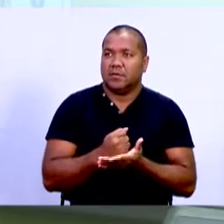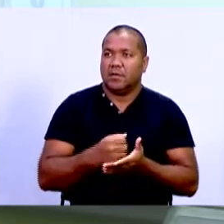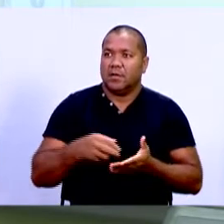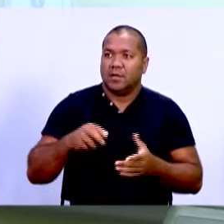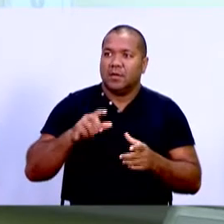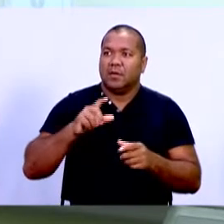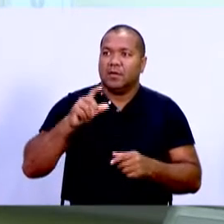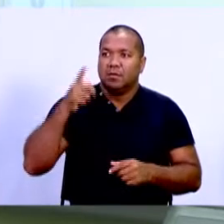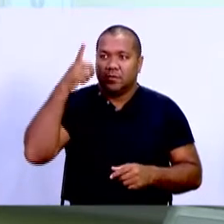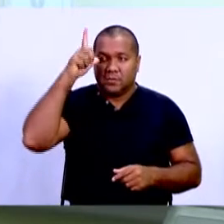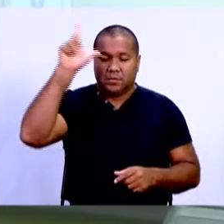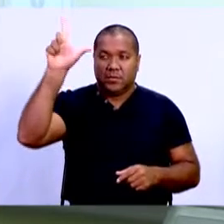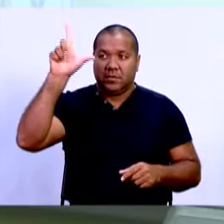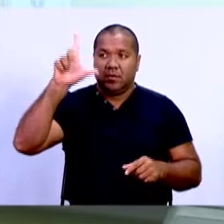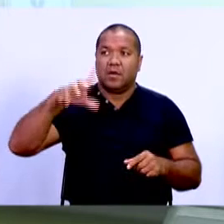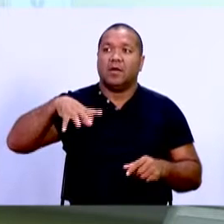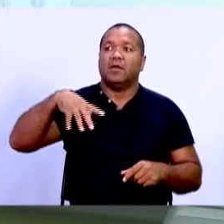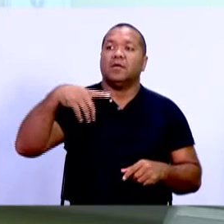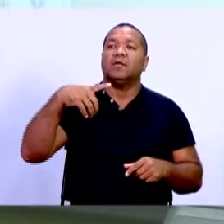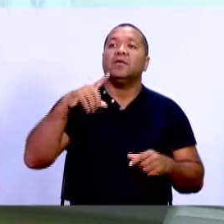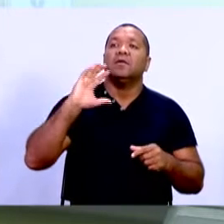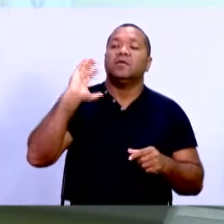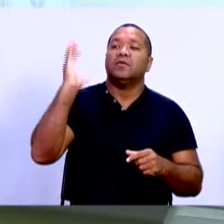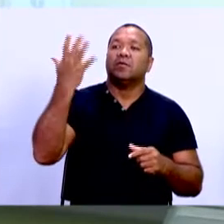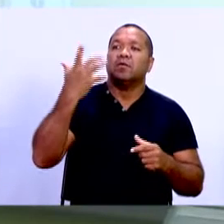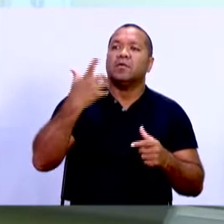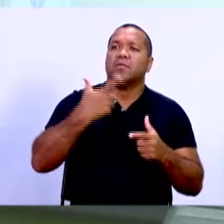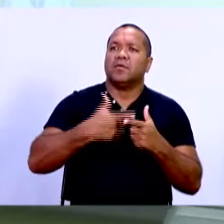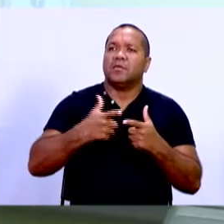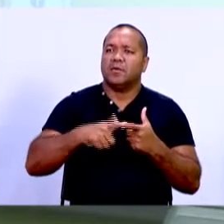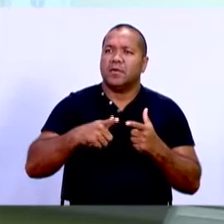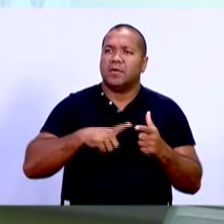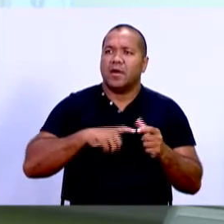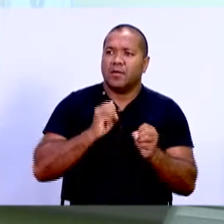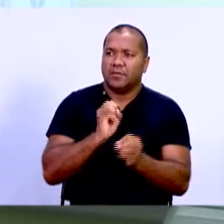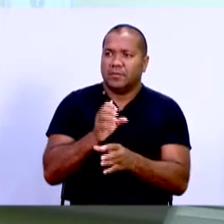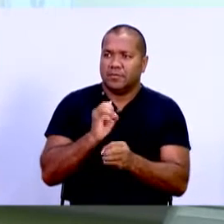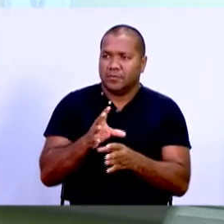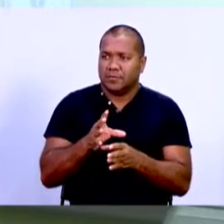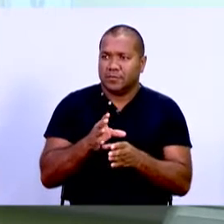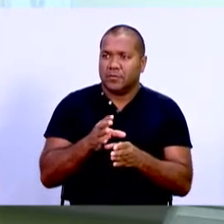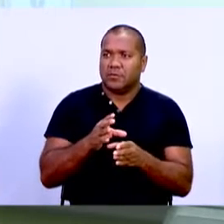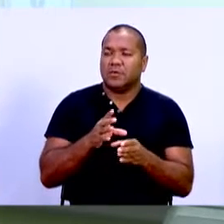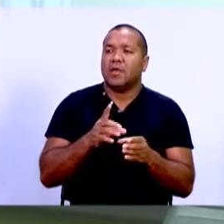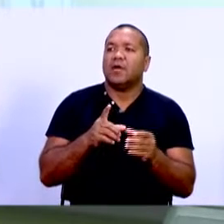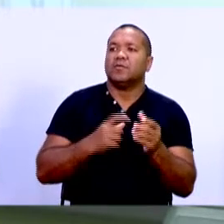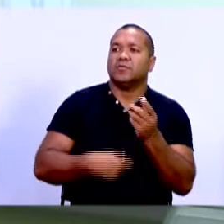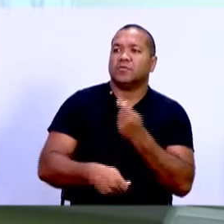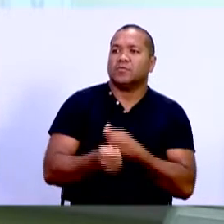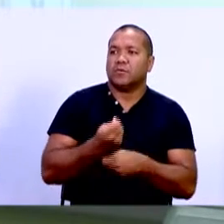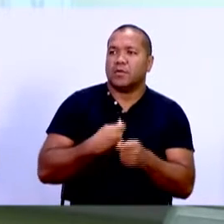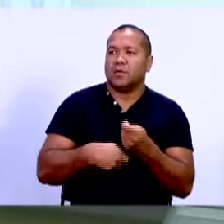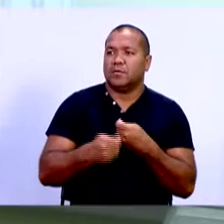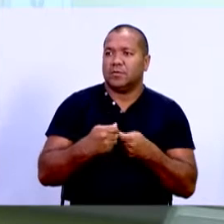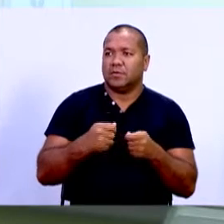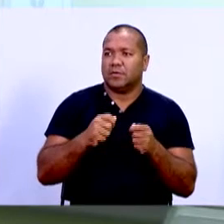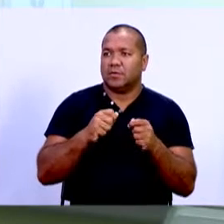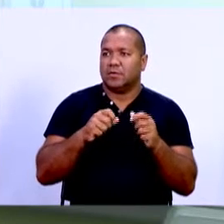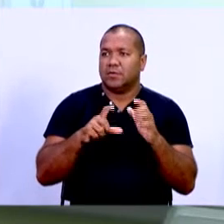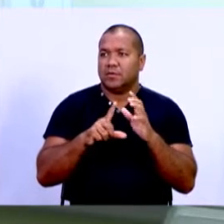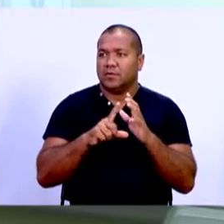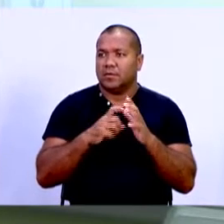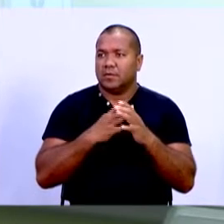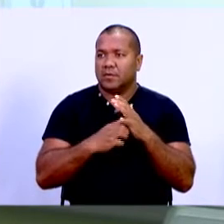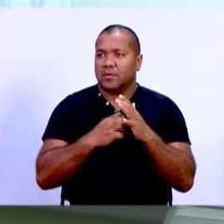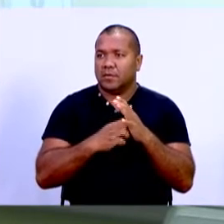tomar decisões relacionadas ao ensino, decisões relacionadas a assuntos administrativos da instituição que de uma